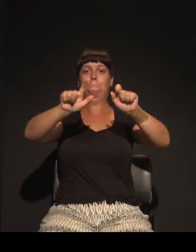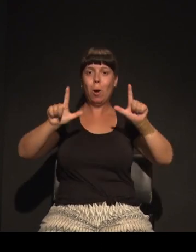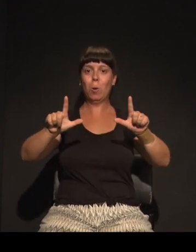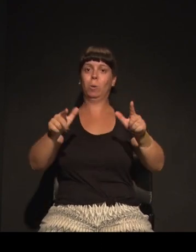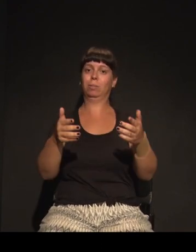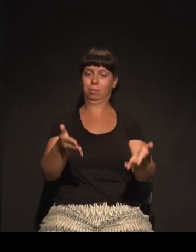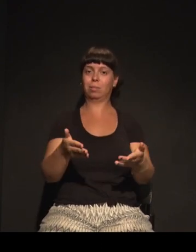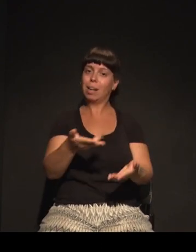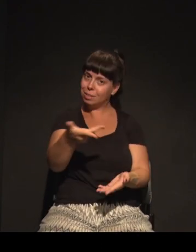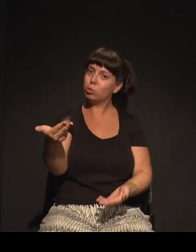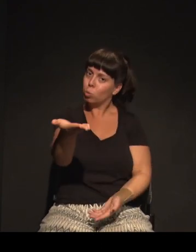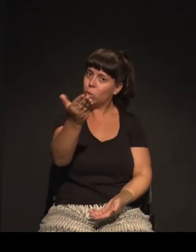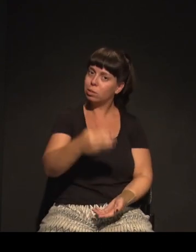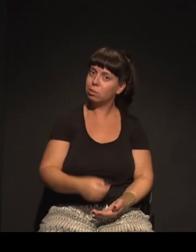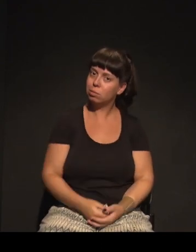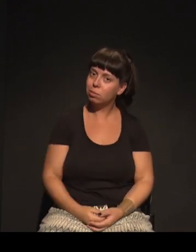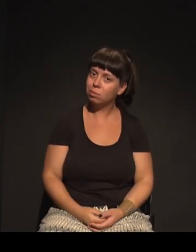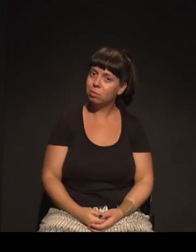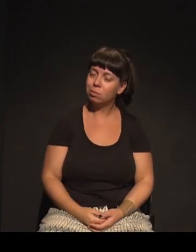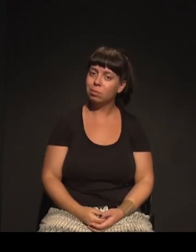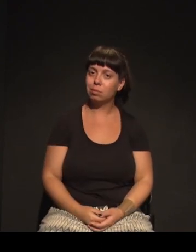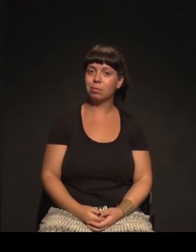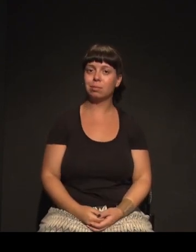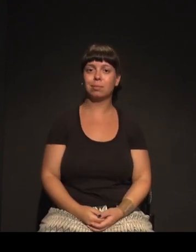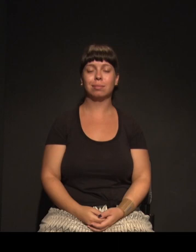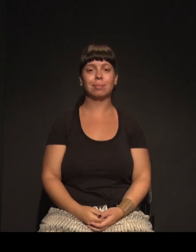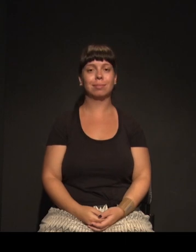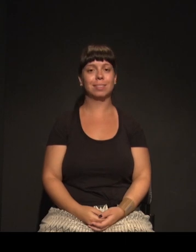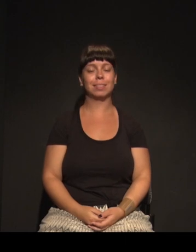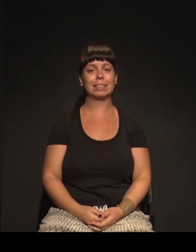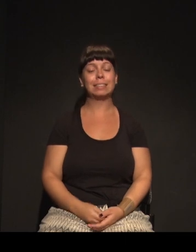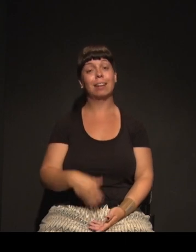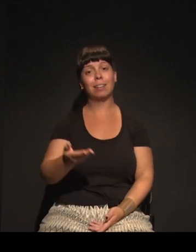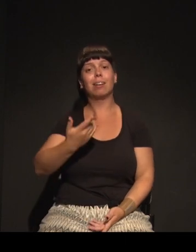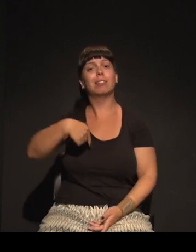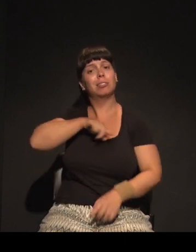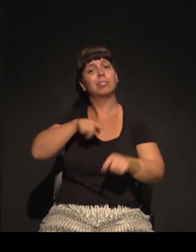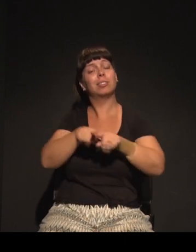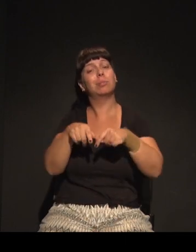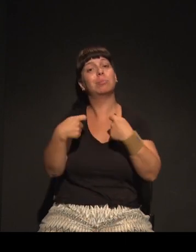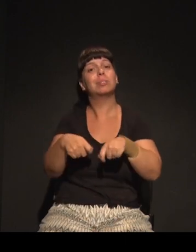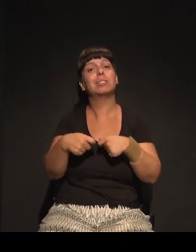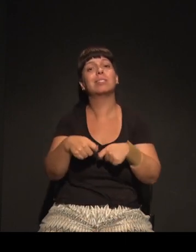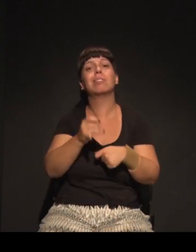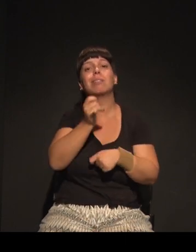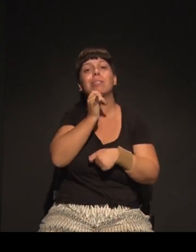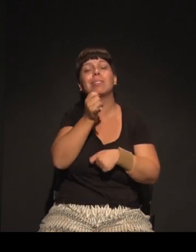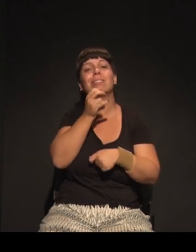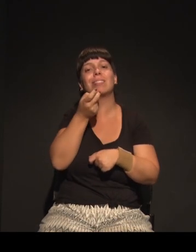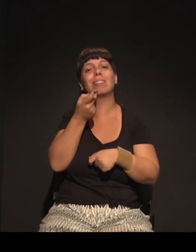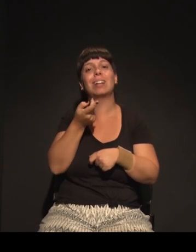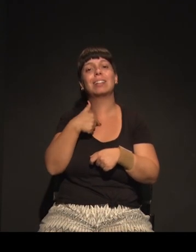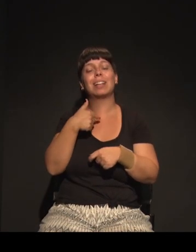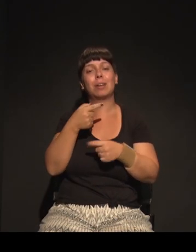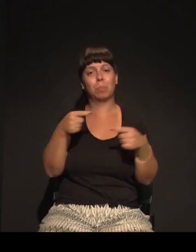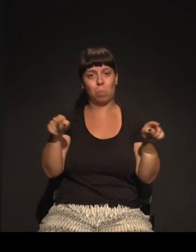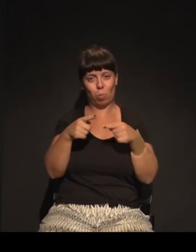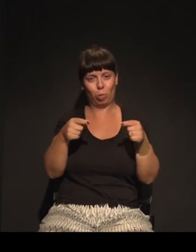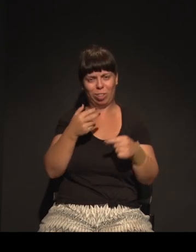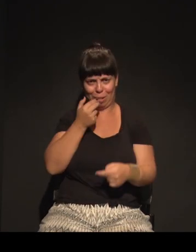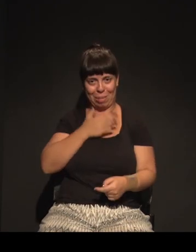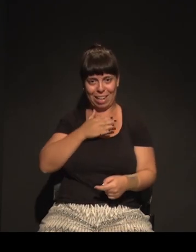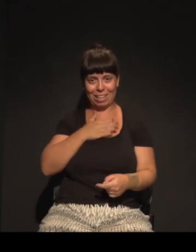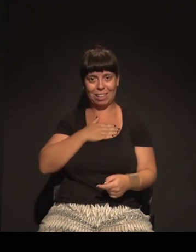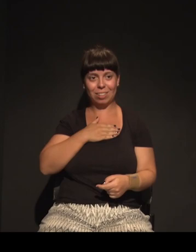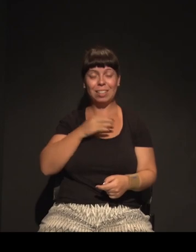essas coisas quando a gente fala bem a gente também tem que por exemplo a gente fala muito também de ter uma música na nossa língua